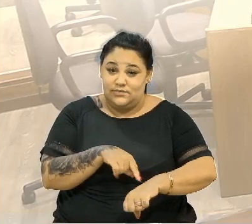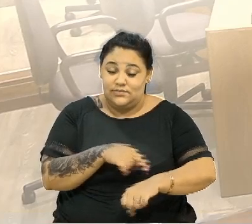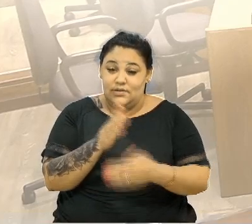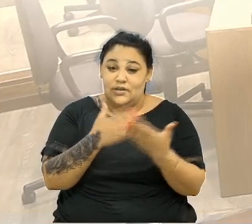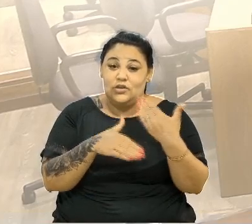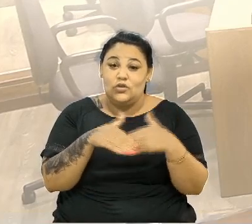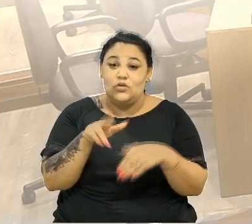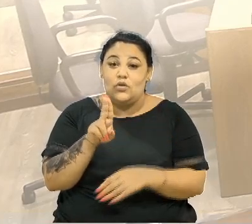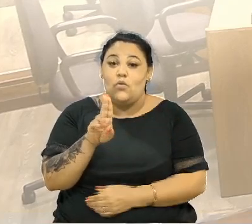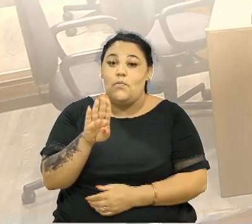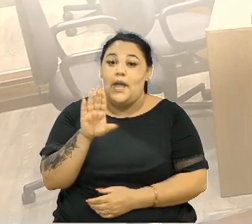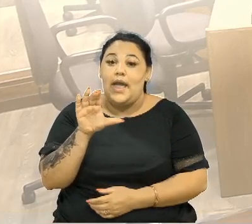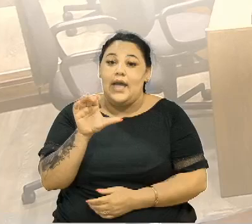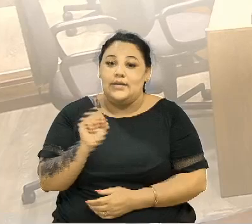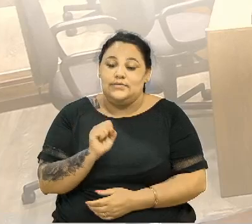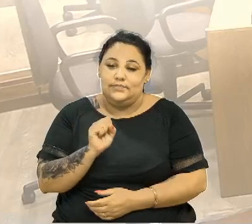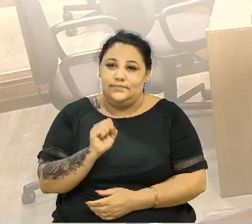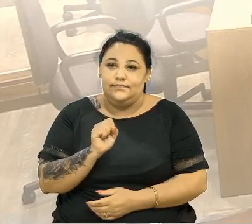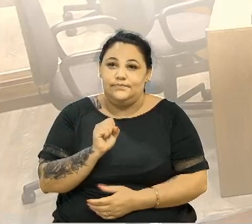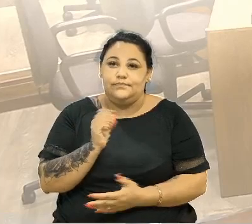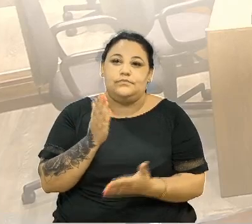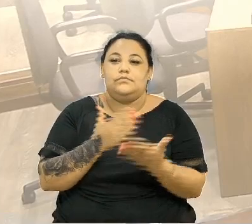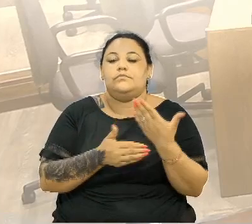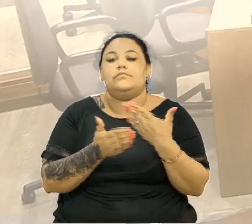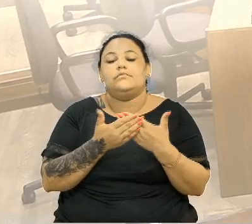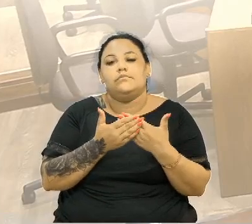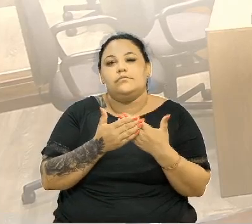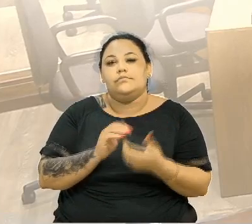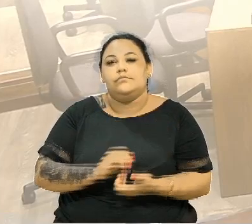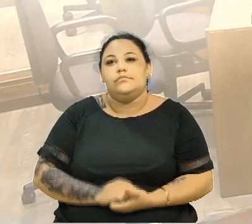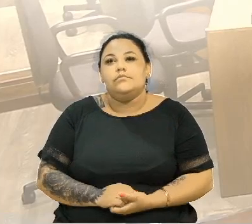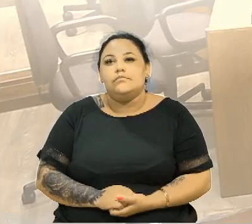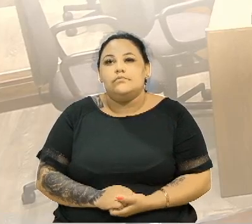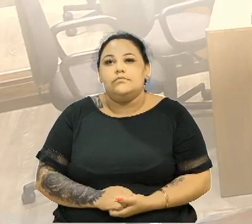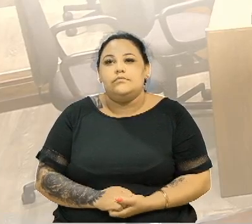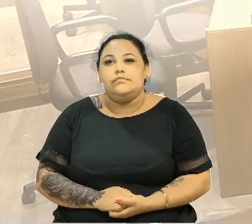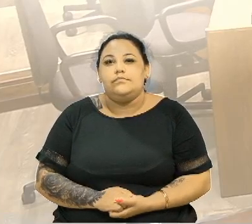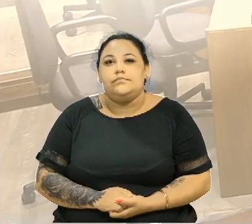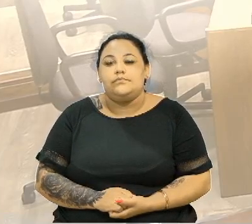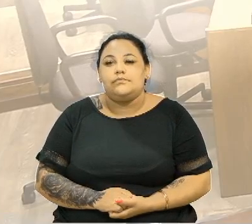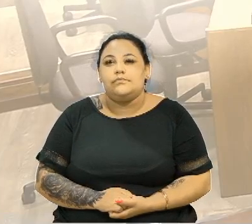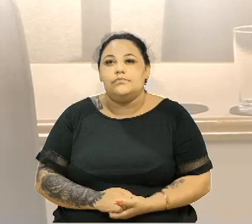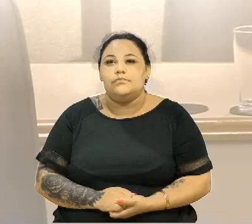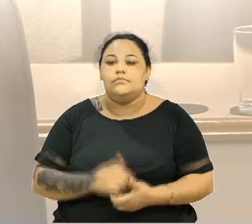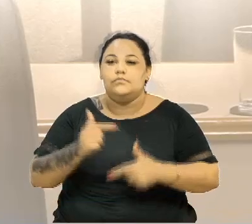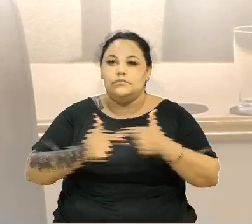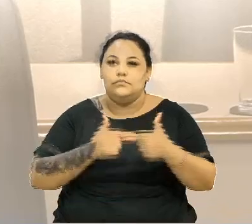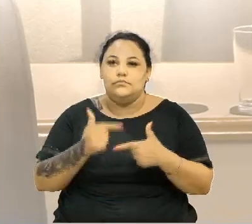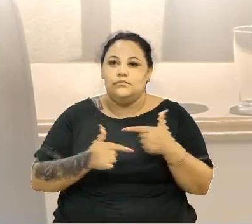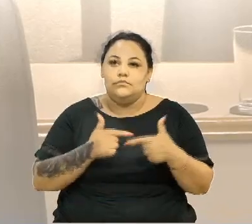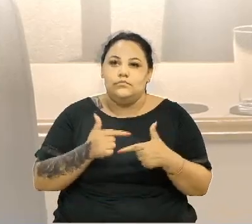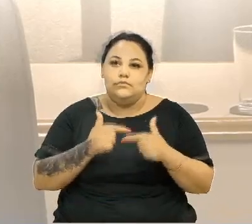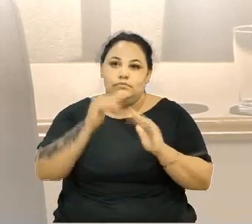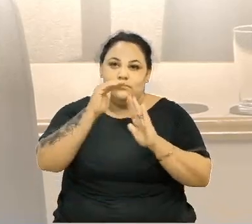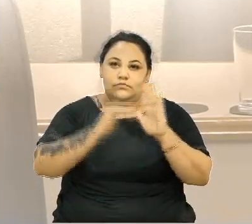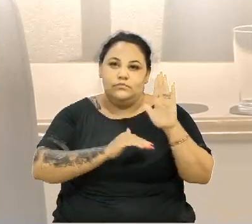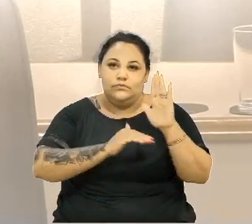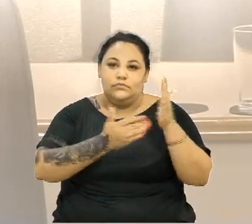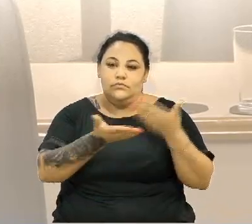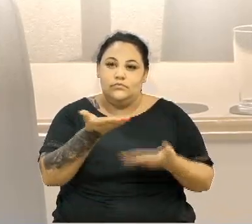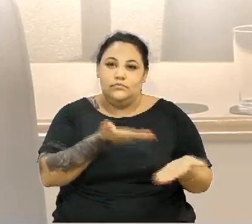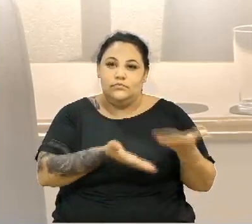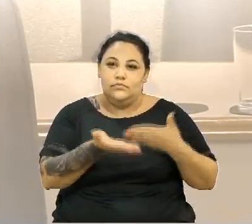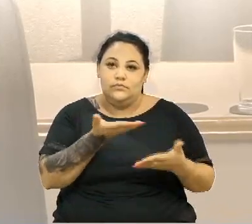as UBSs. Em todas as UBSs. Serviços disponíveis, atendimentos